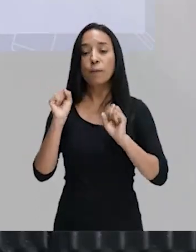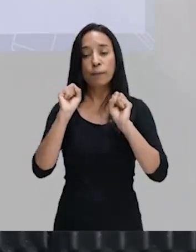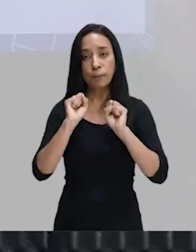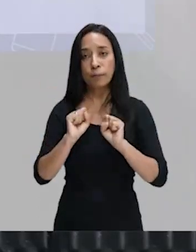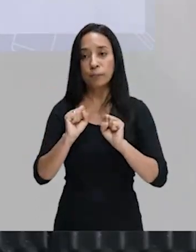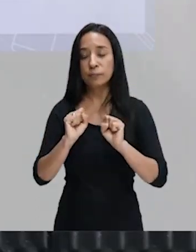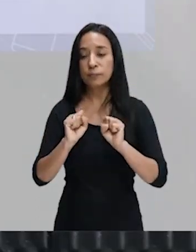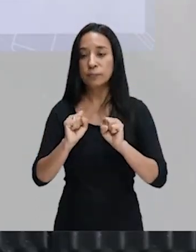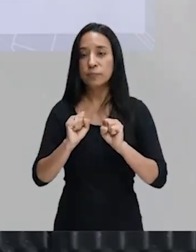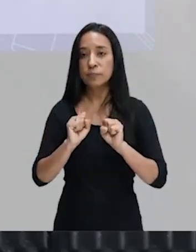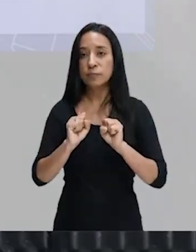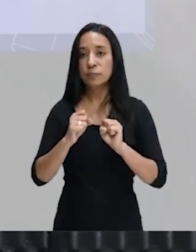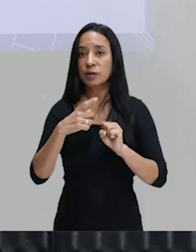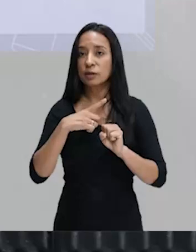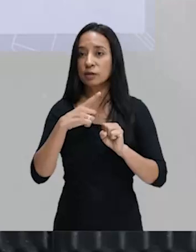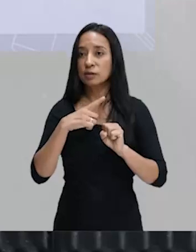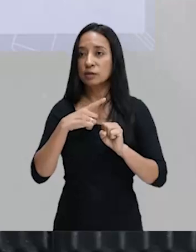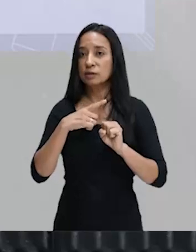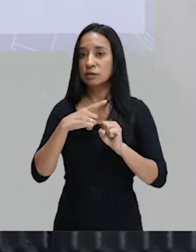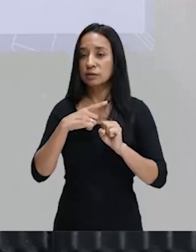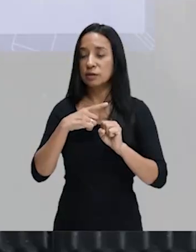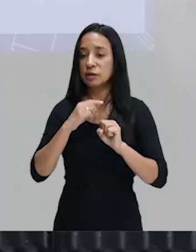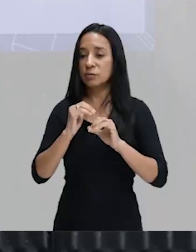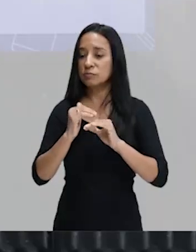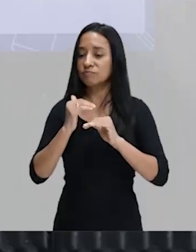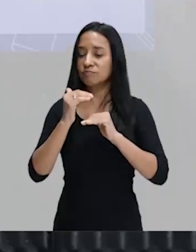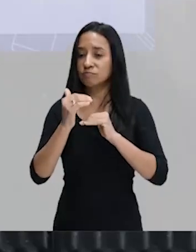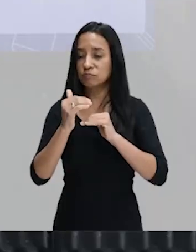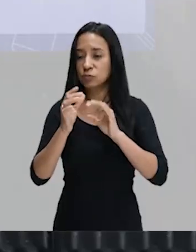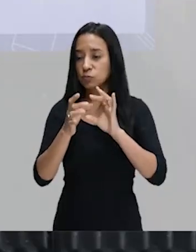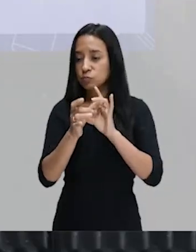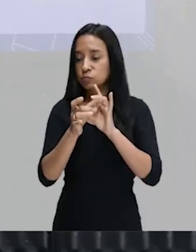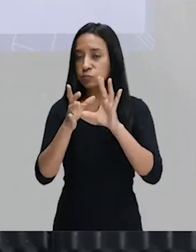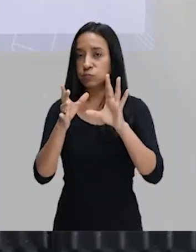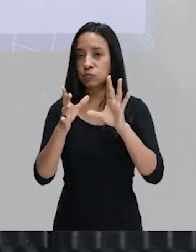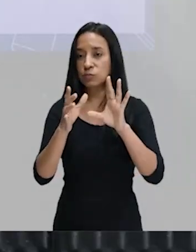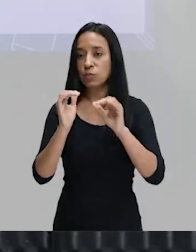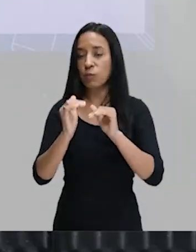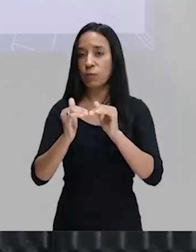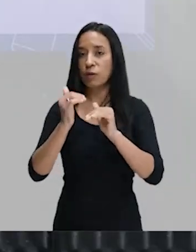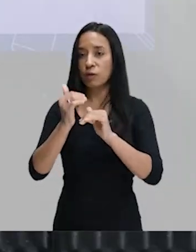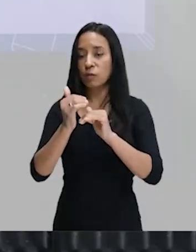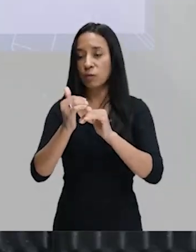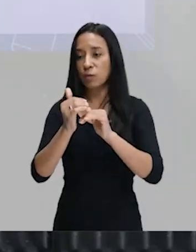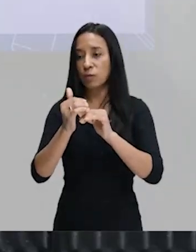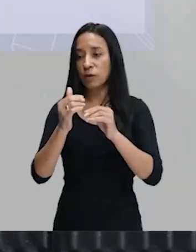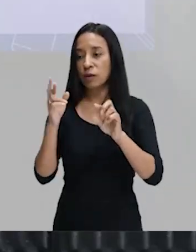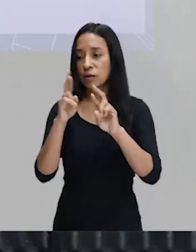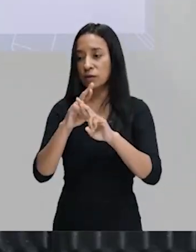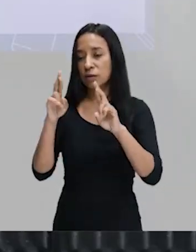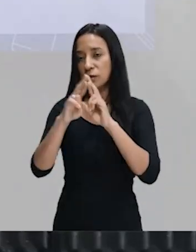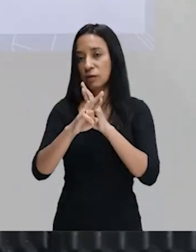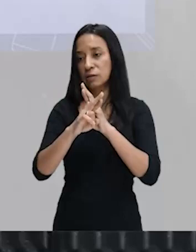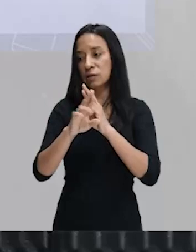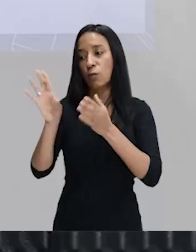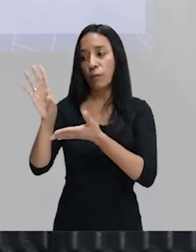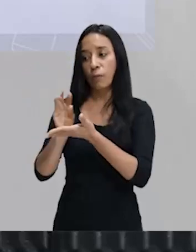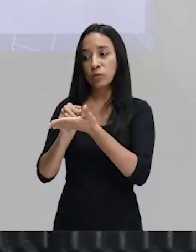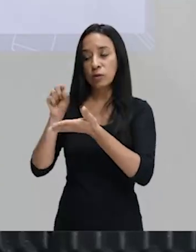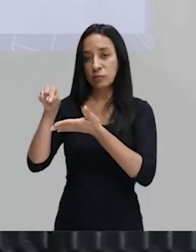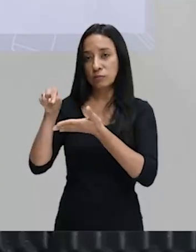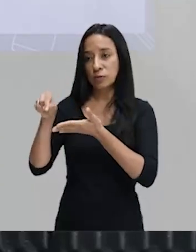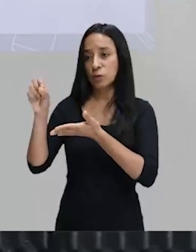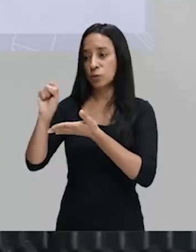possível. Então, existe uma certa flexibilidade maior em relação ao modelo de sociedade que a gente viu antes, que